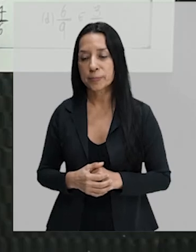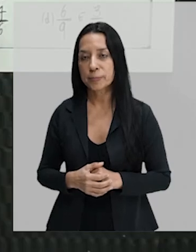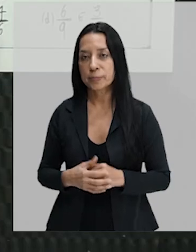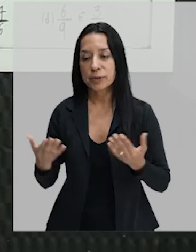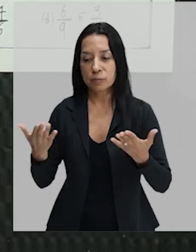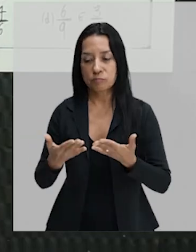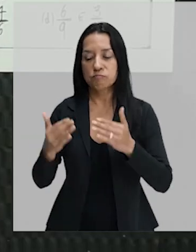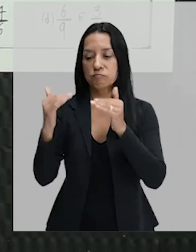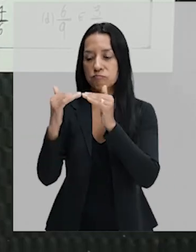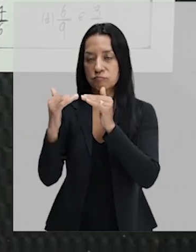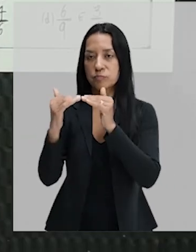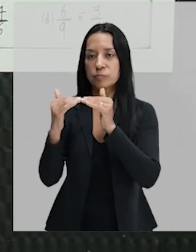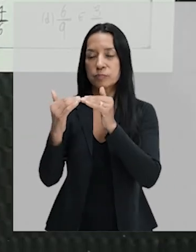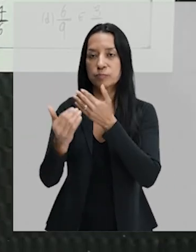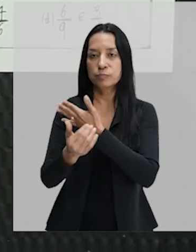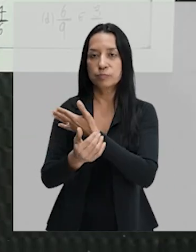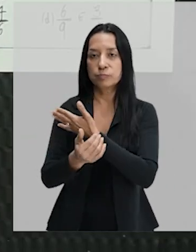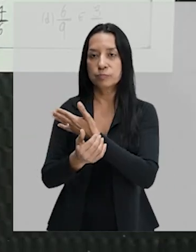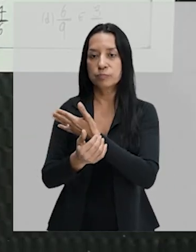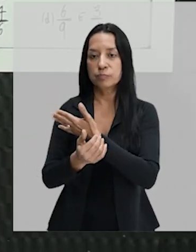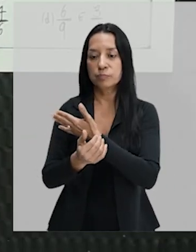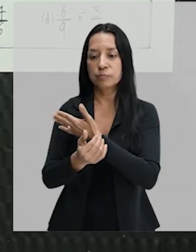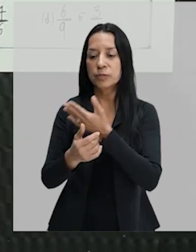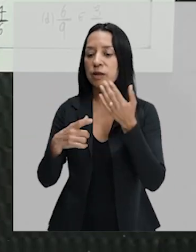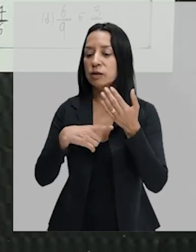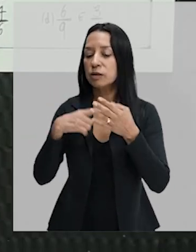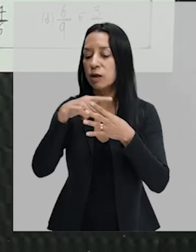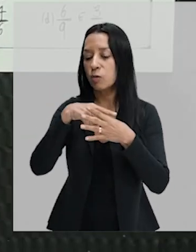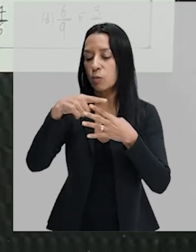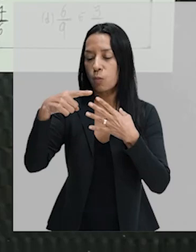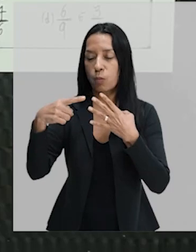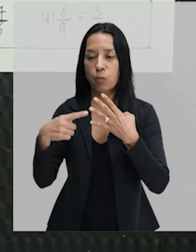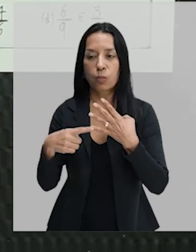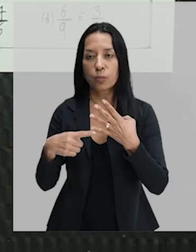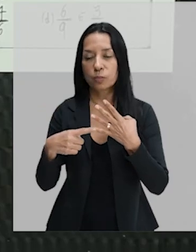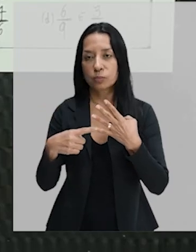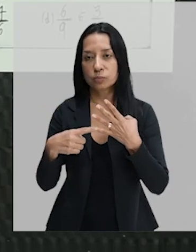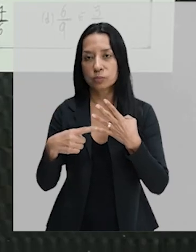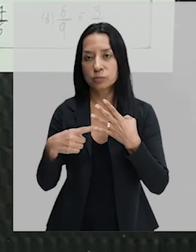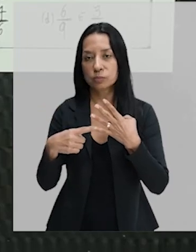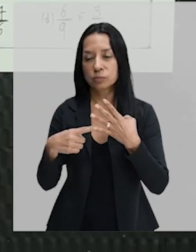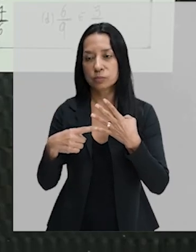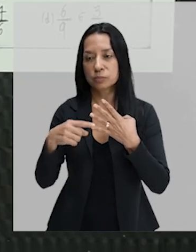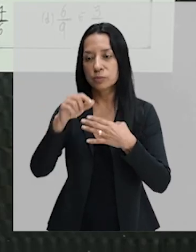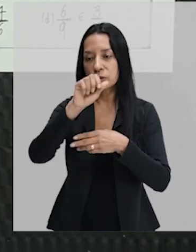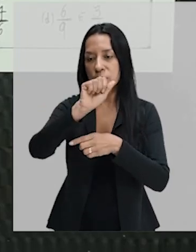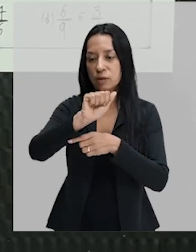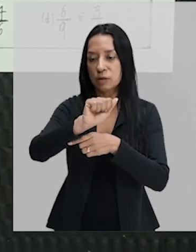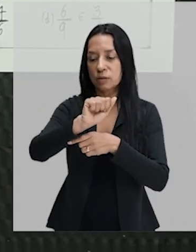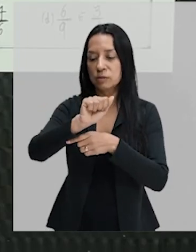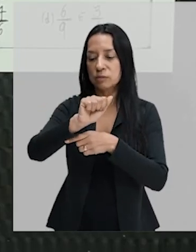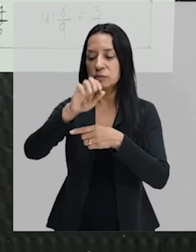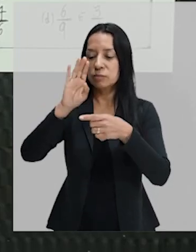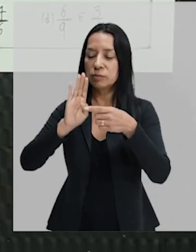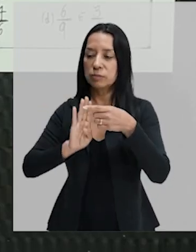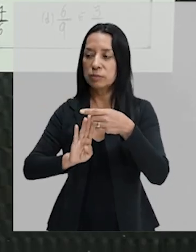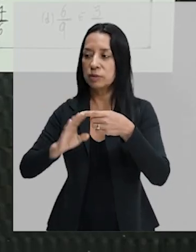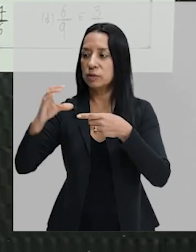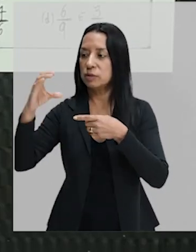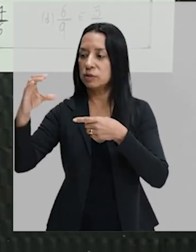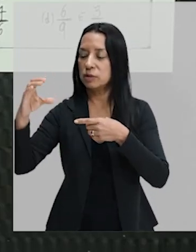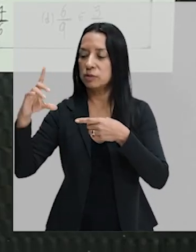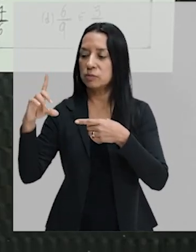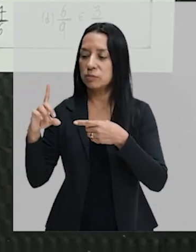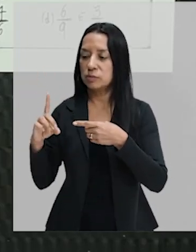aqui. Ó. Então, uma proporção tem 4 termos, né? Tem aqui A sobre B, C sobre